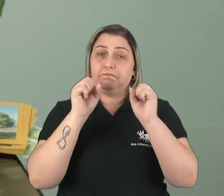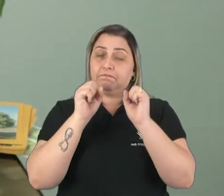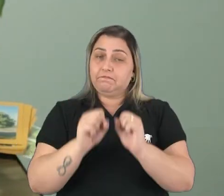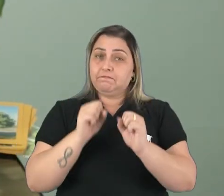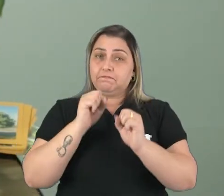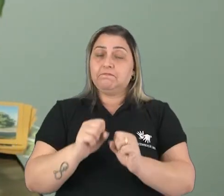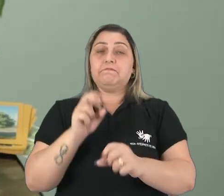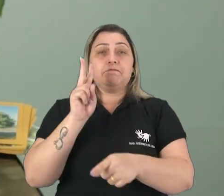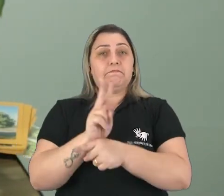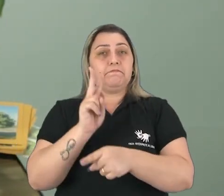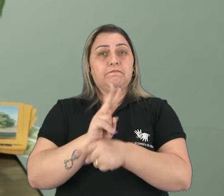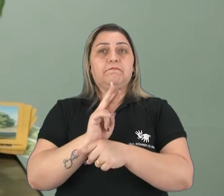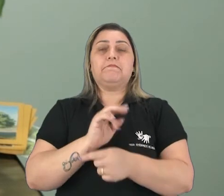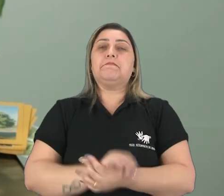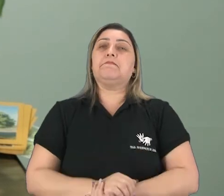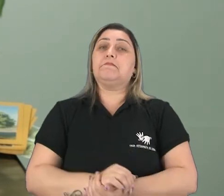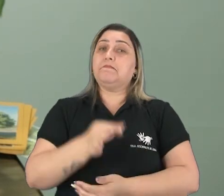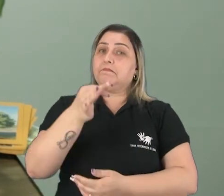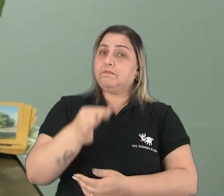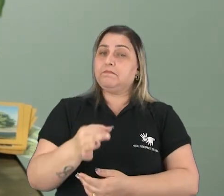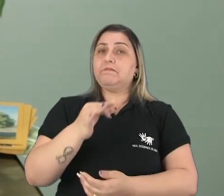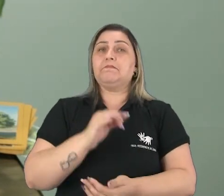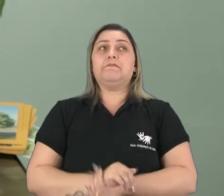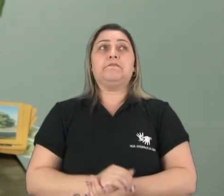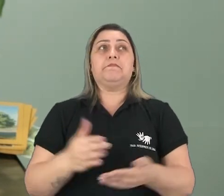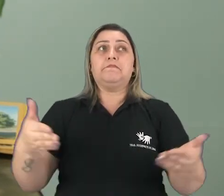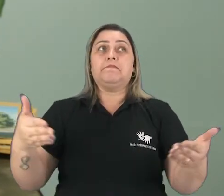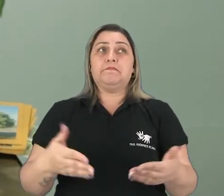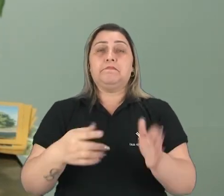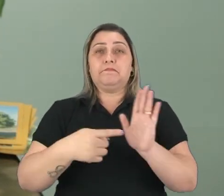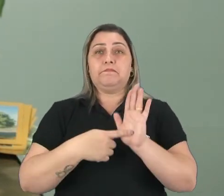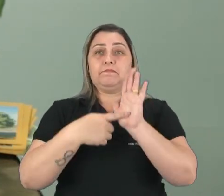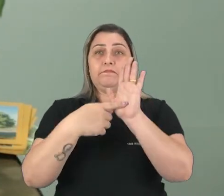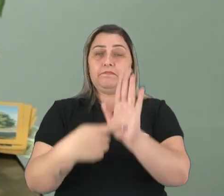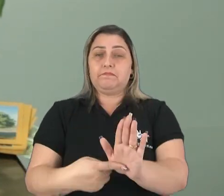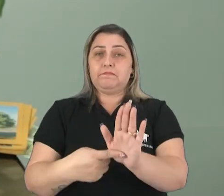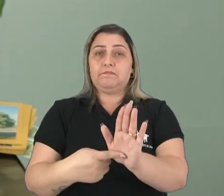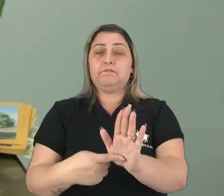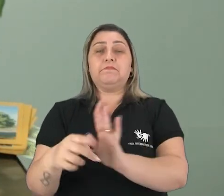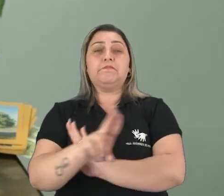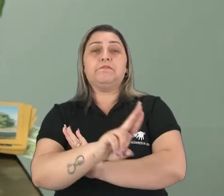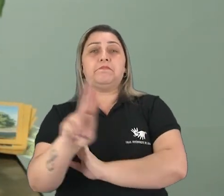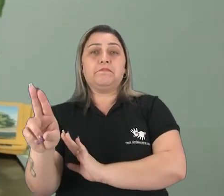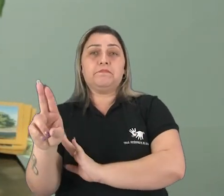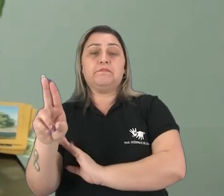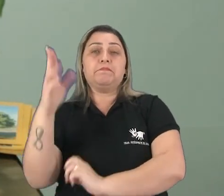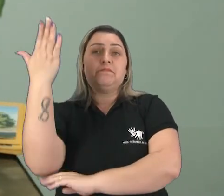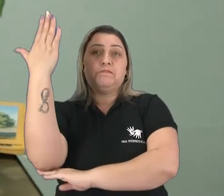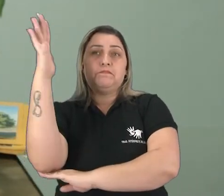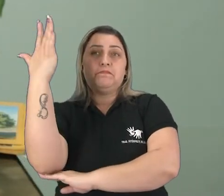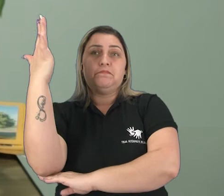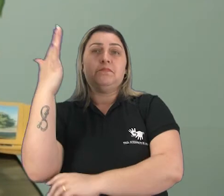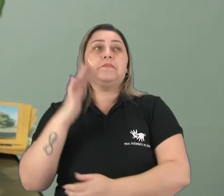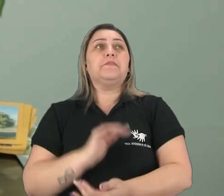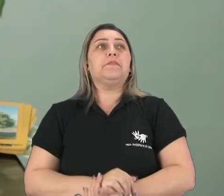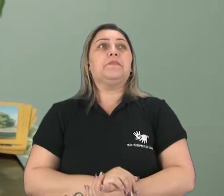possa cultivá-la, certo? Agora eu vou mostrar aqui o nome de uma planta.